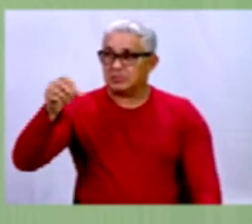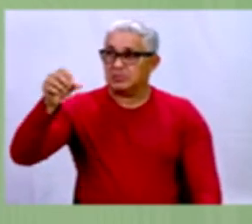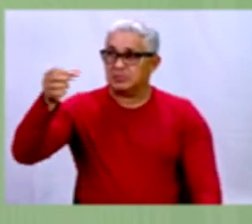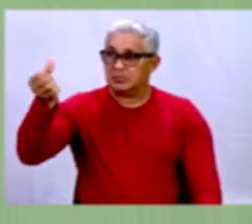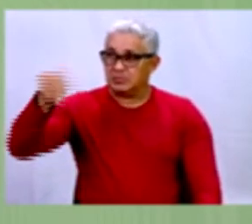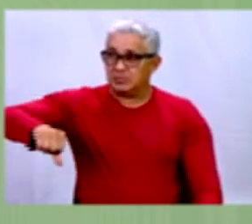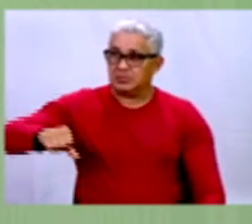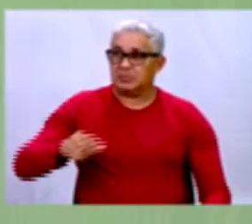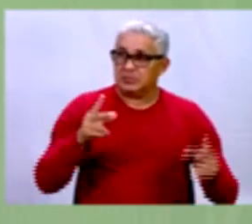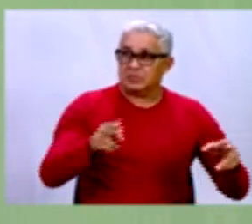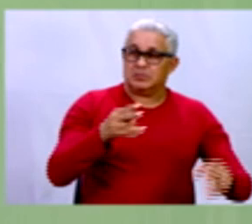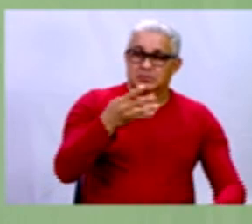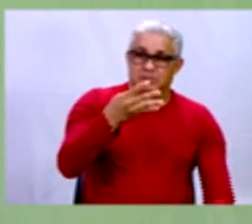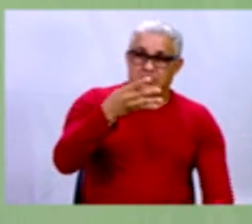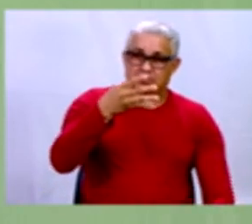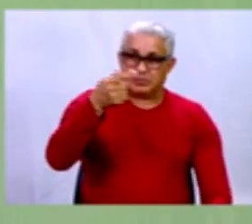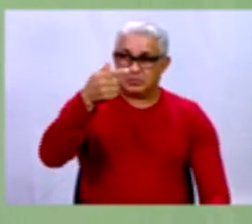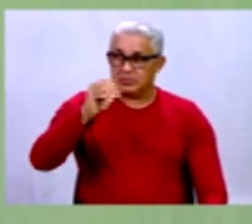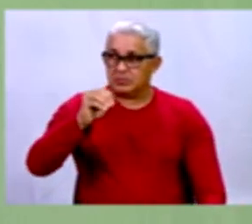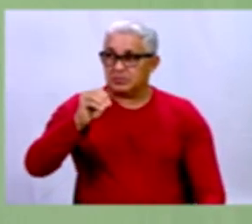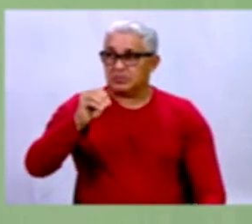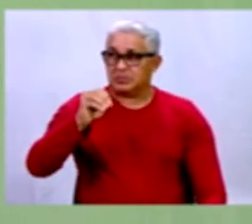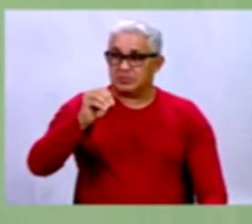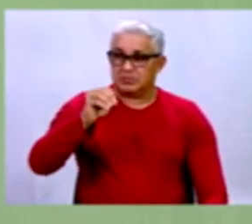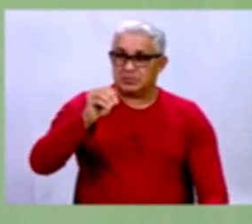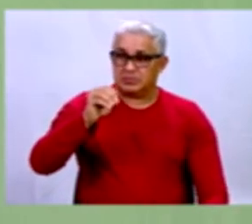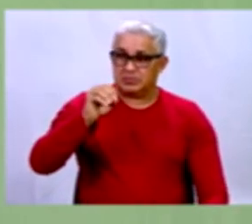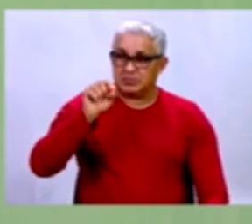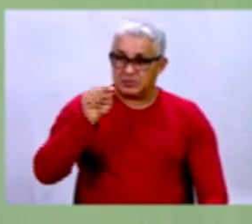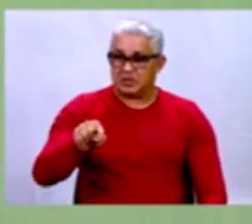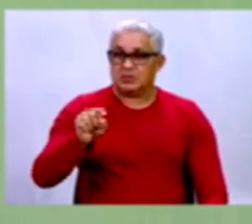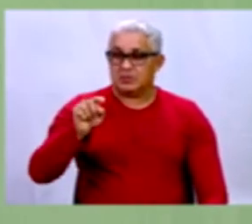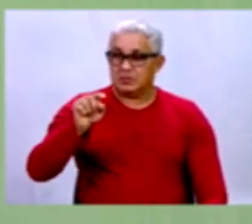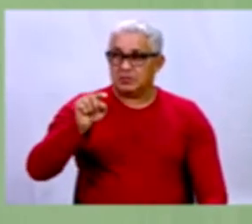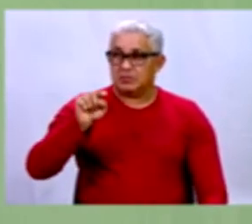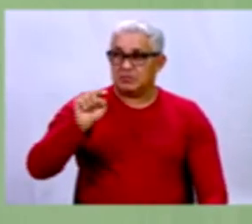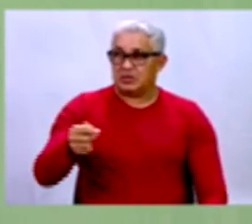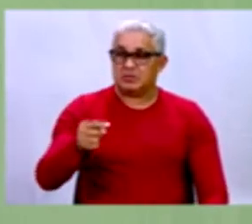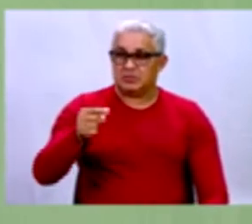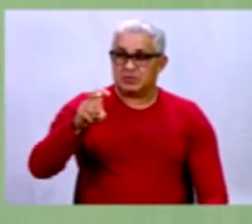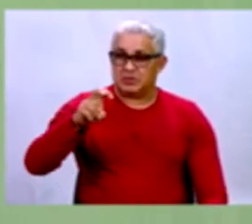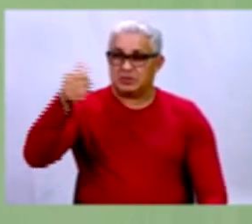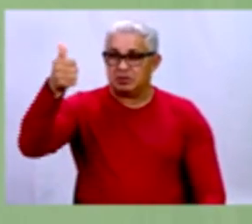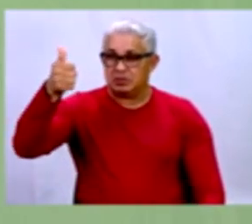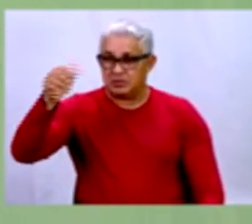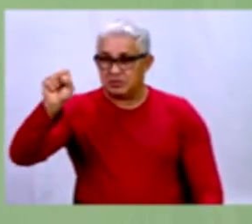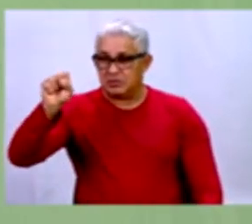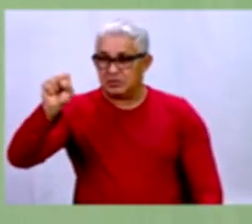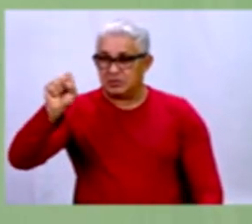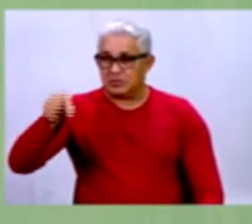470.518,30. Isso quer dizer que até a sua aposentadoria você terá acumulado o valor